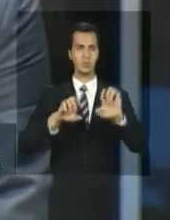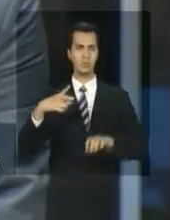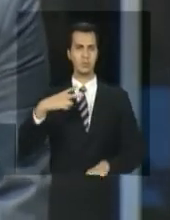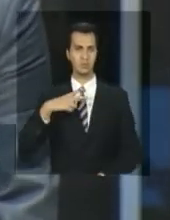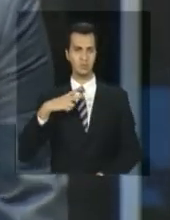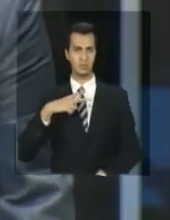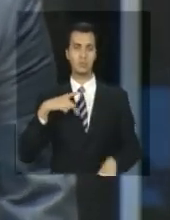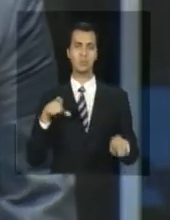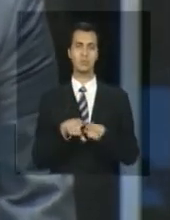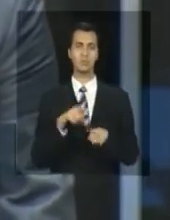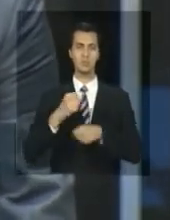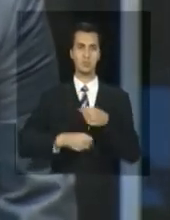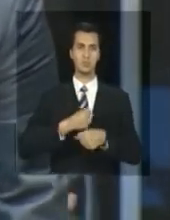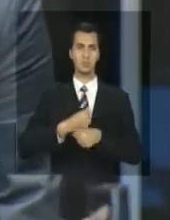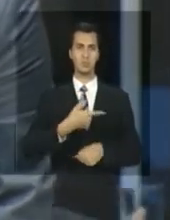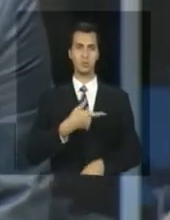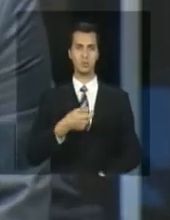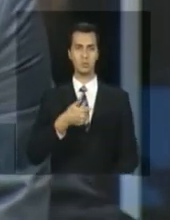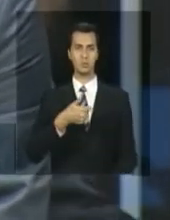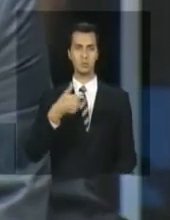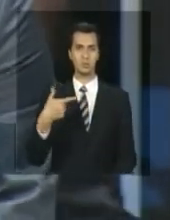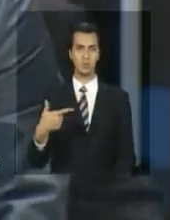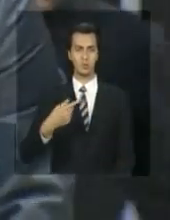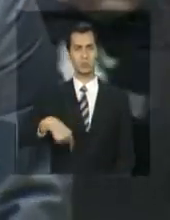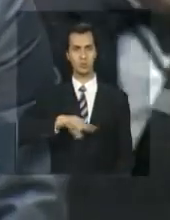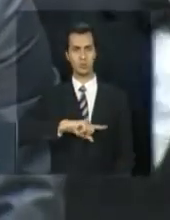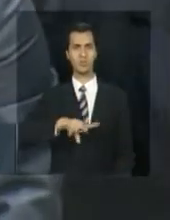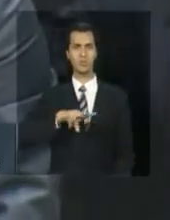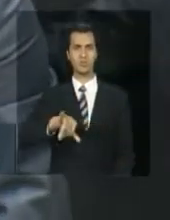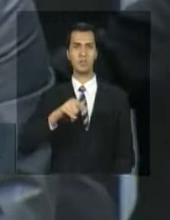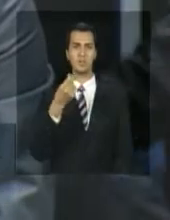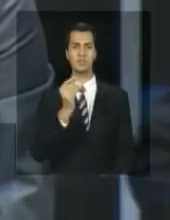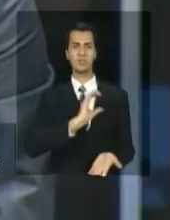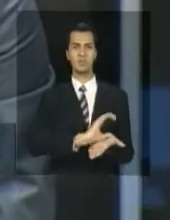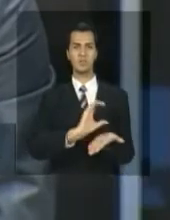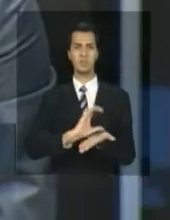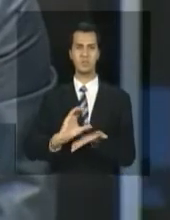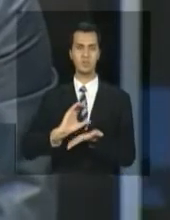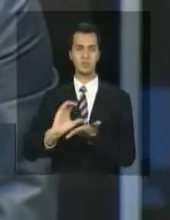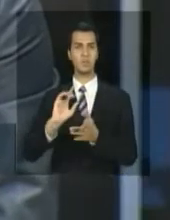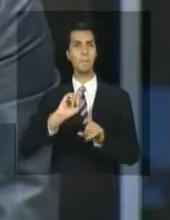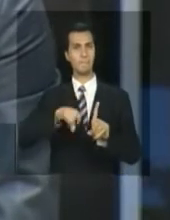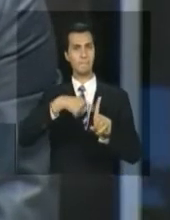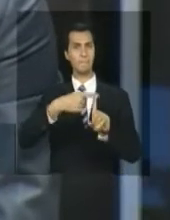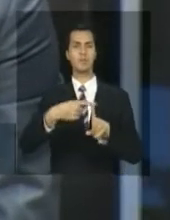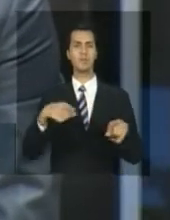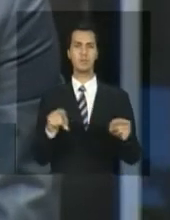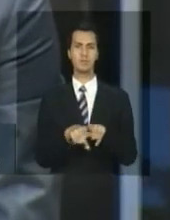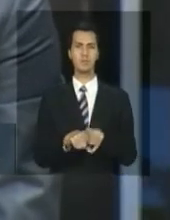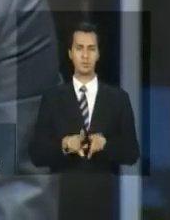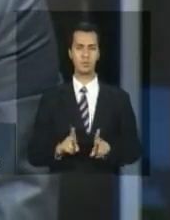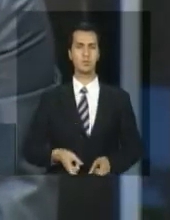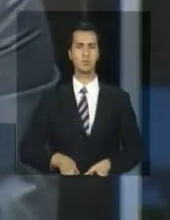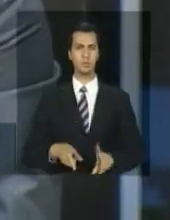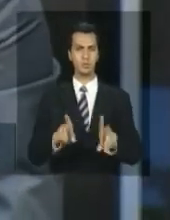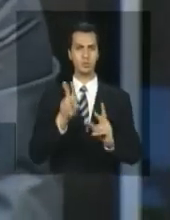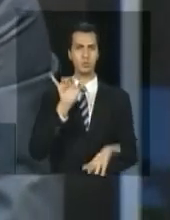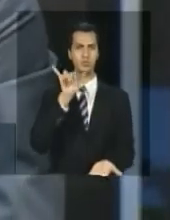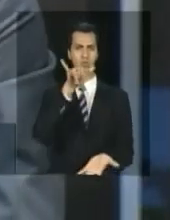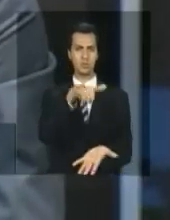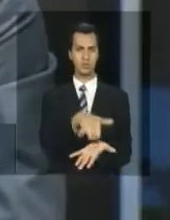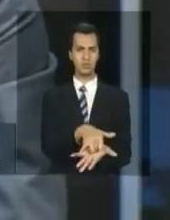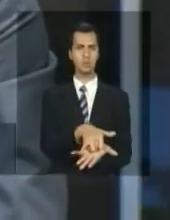Em 2012, investiremos mais e continuaremos aprimorando a gestão dos